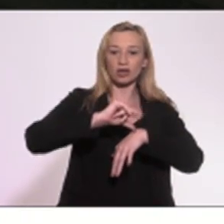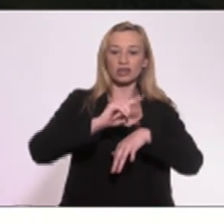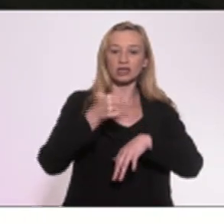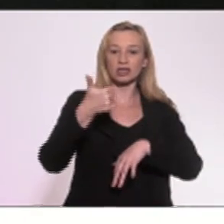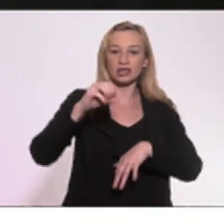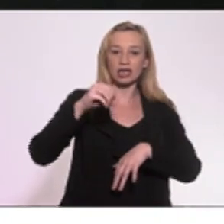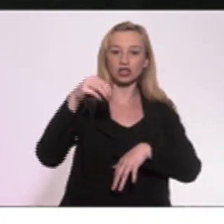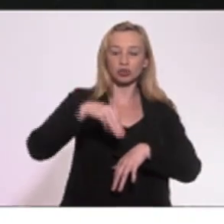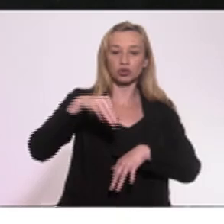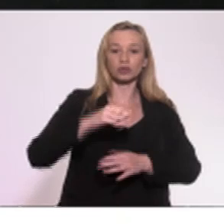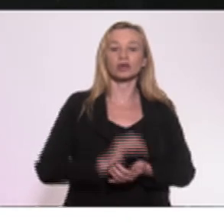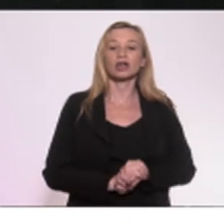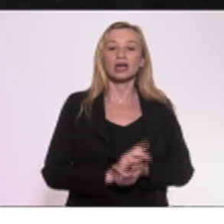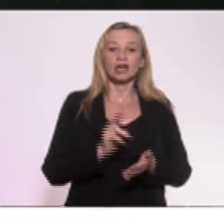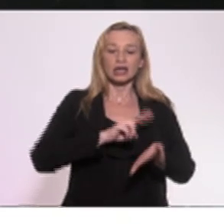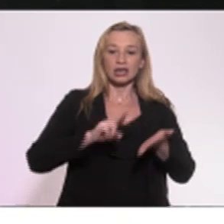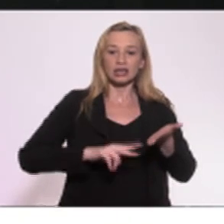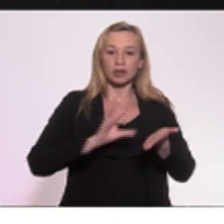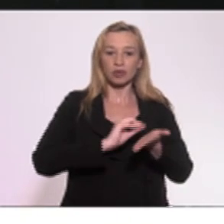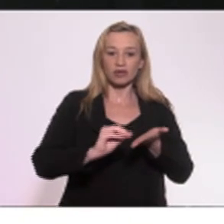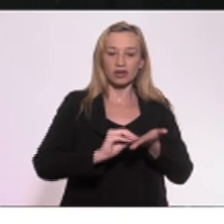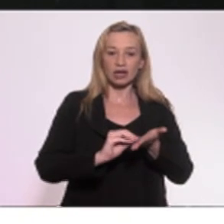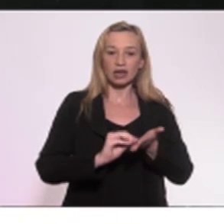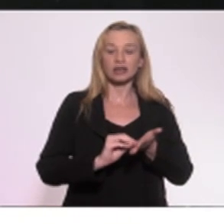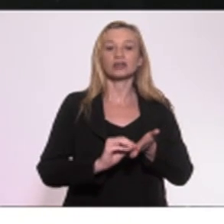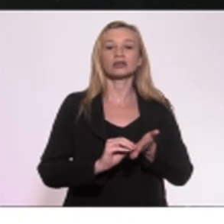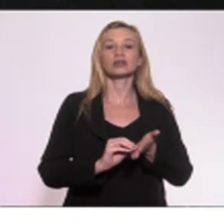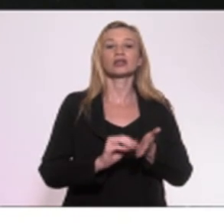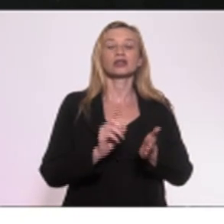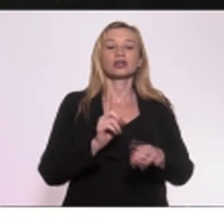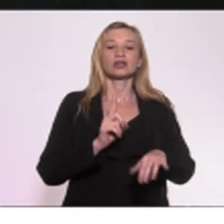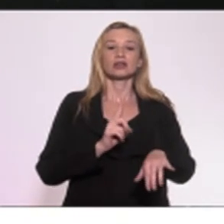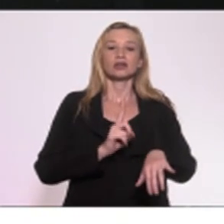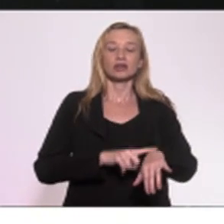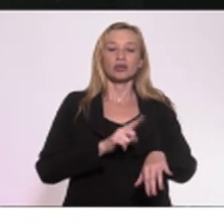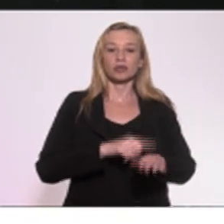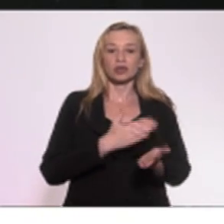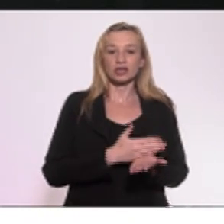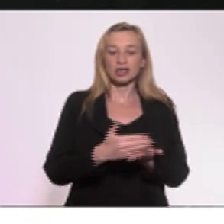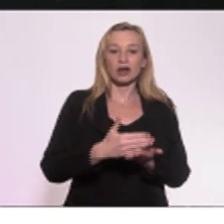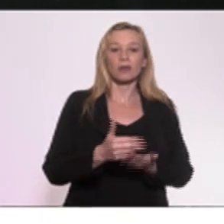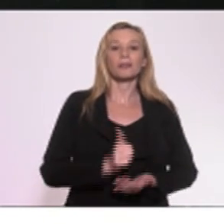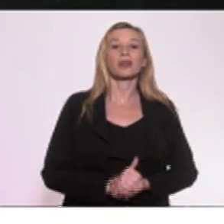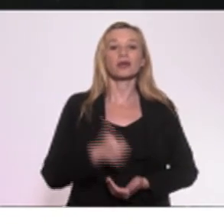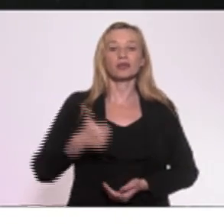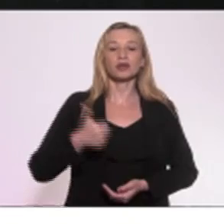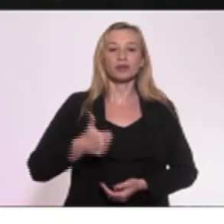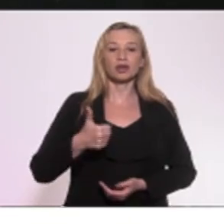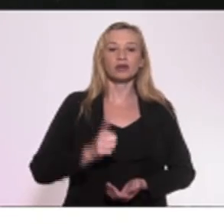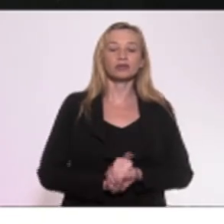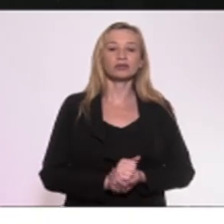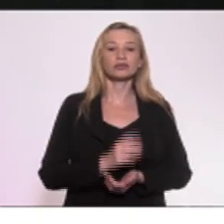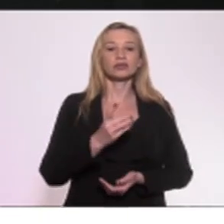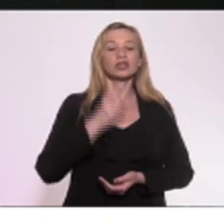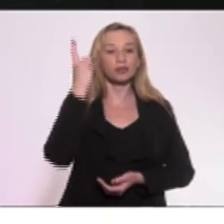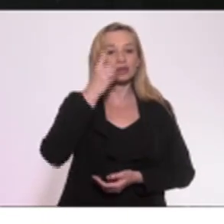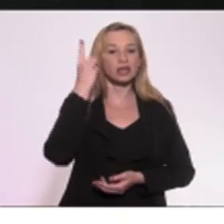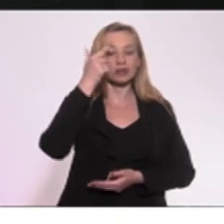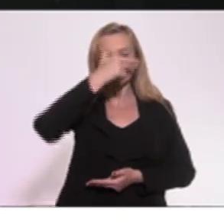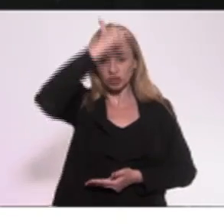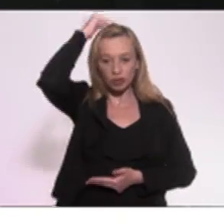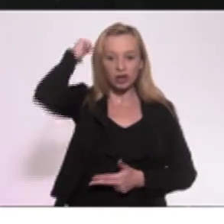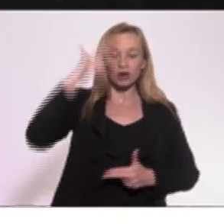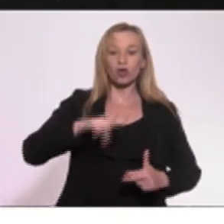17h10. Lida e aprovada a ata, passa seu expediente inicial. Primeiro orador inscrito é o nobre deputado Luiz